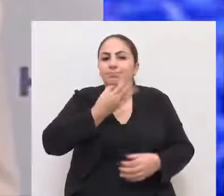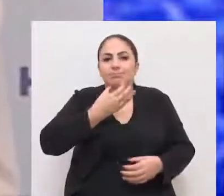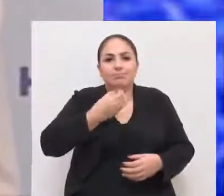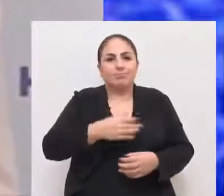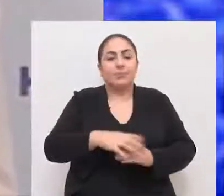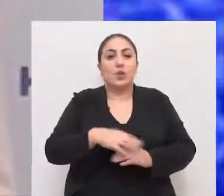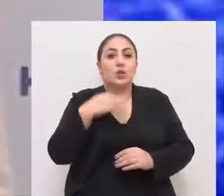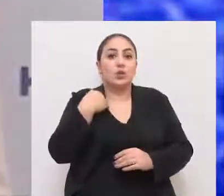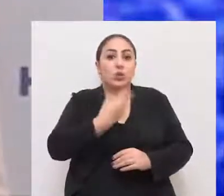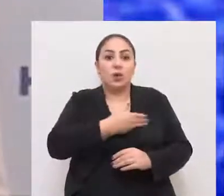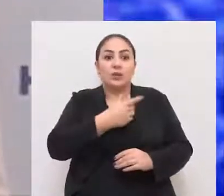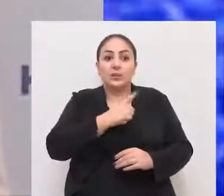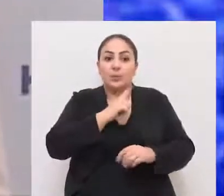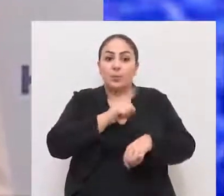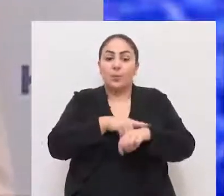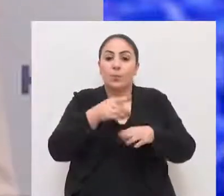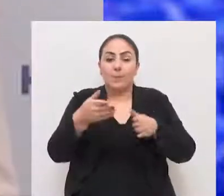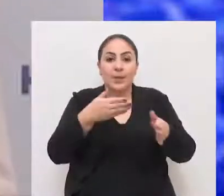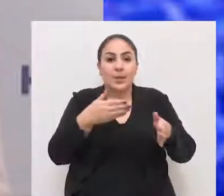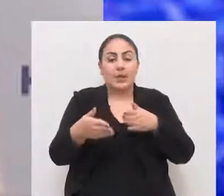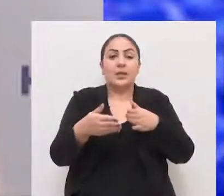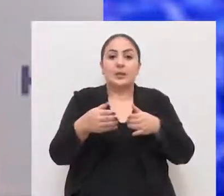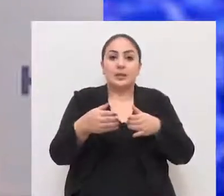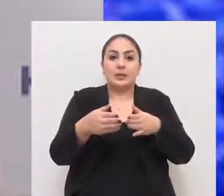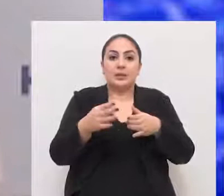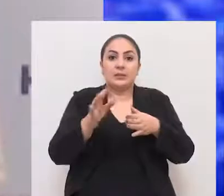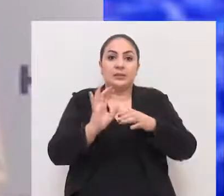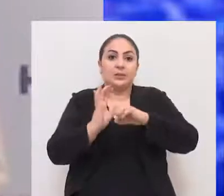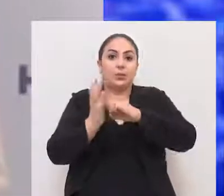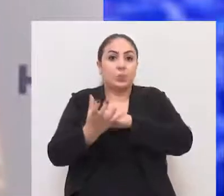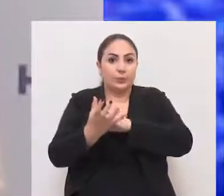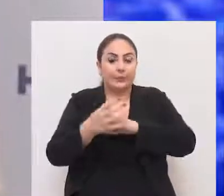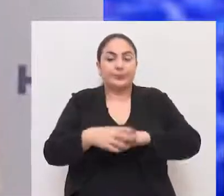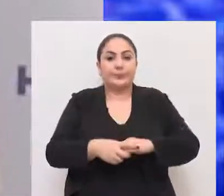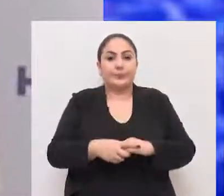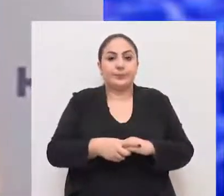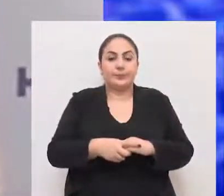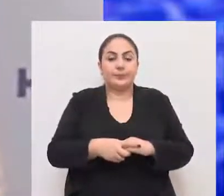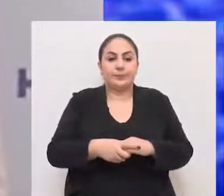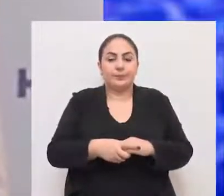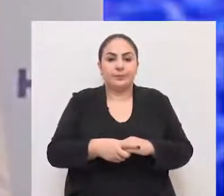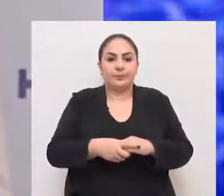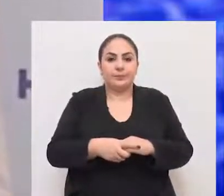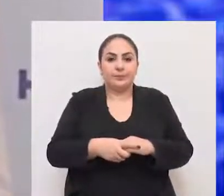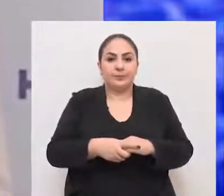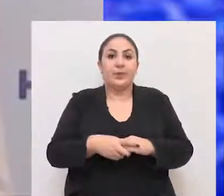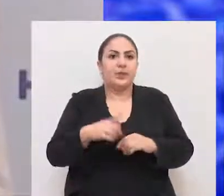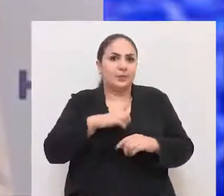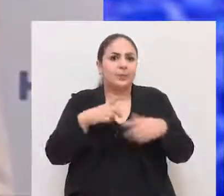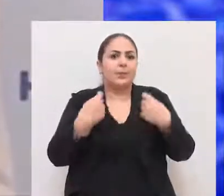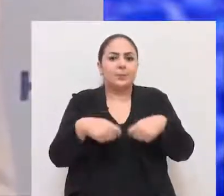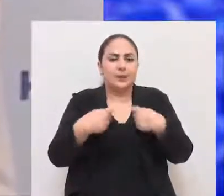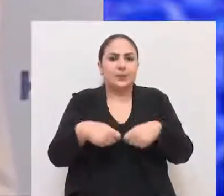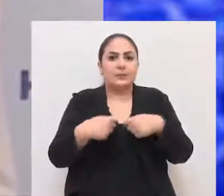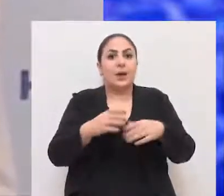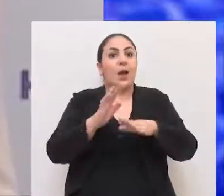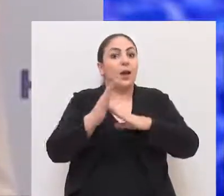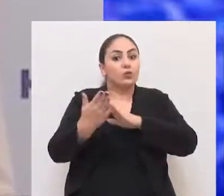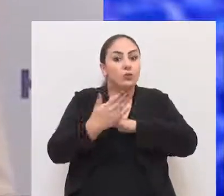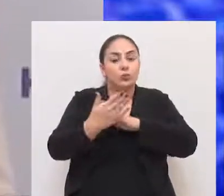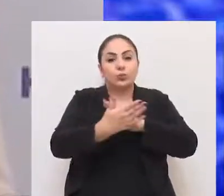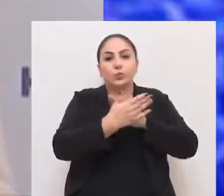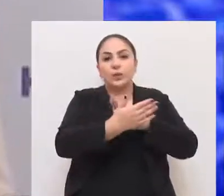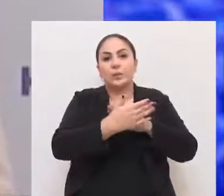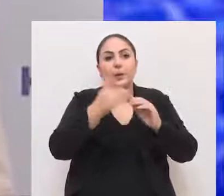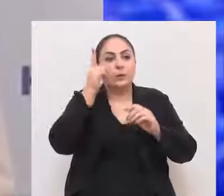hora, porque nós estamos enfrentando essa epidemia da Covid e